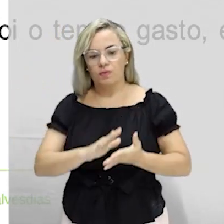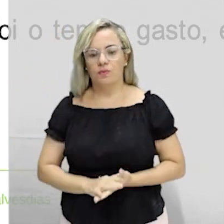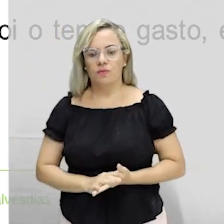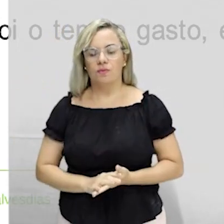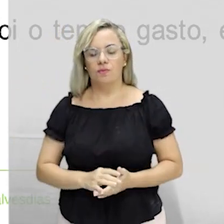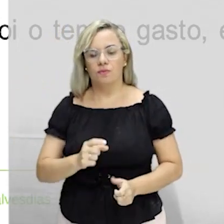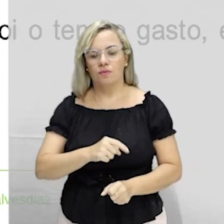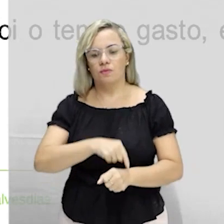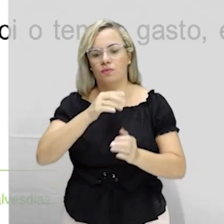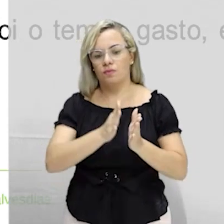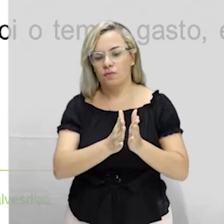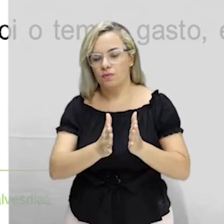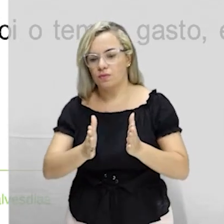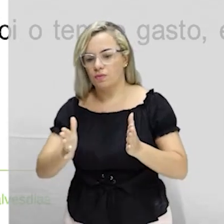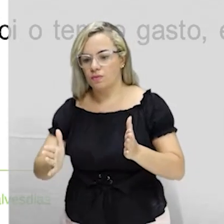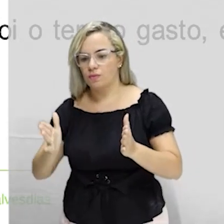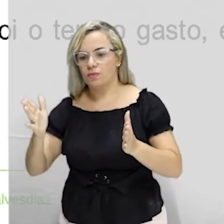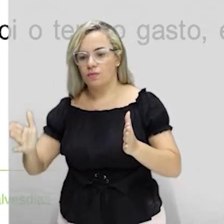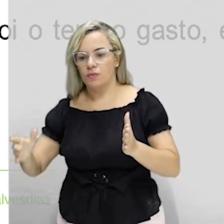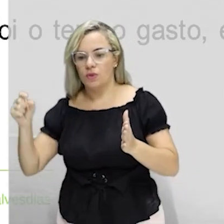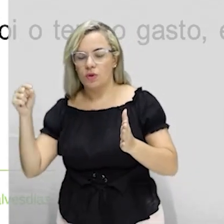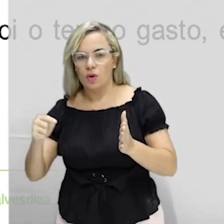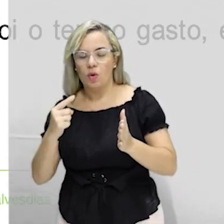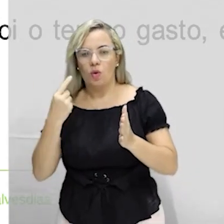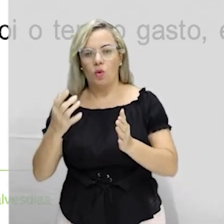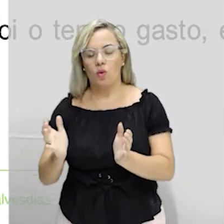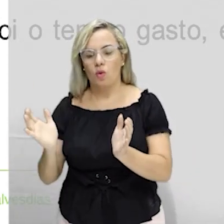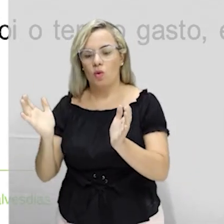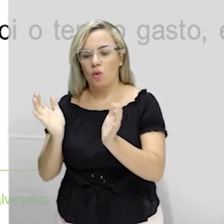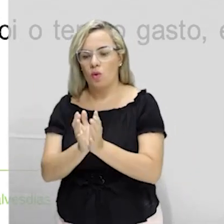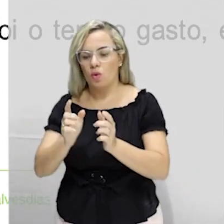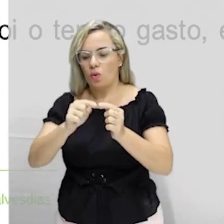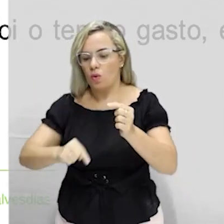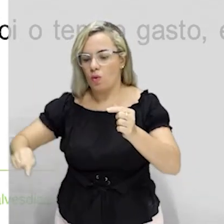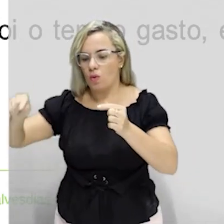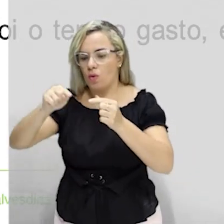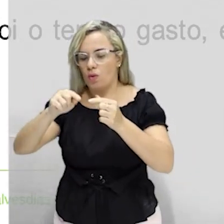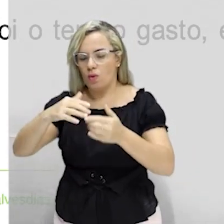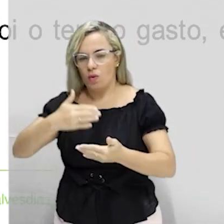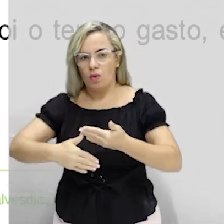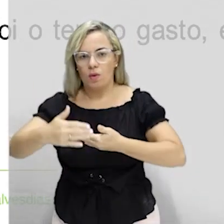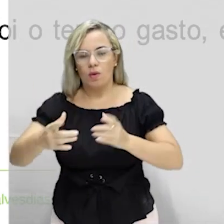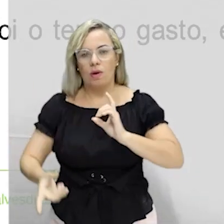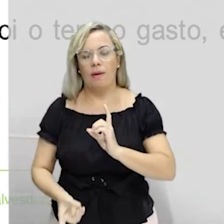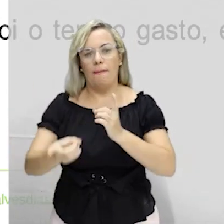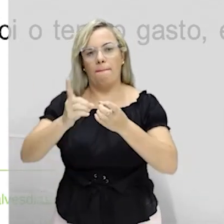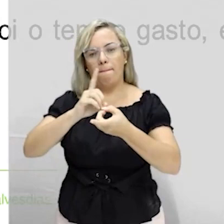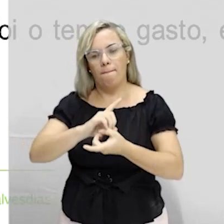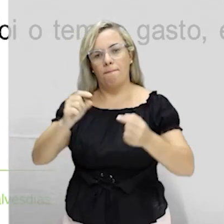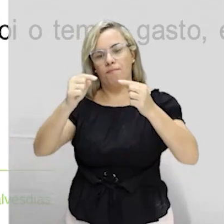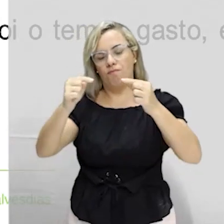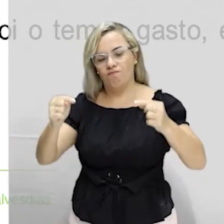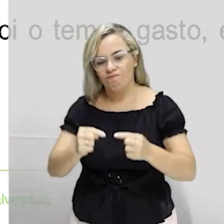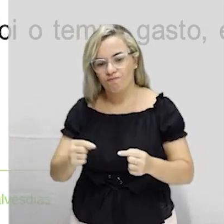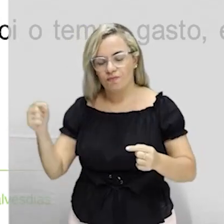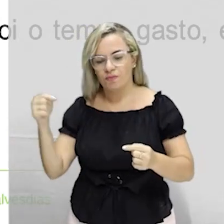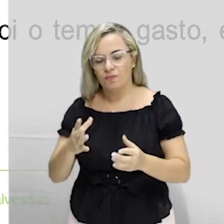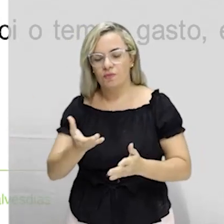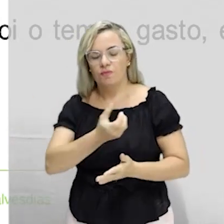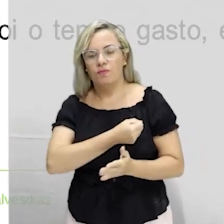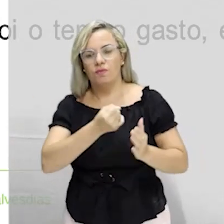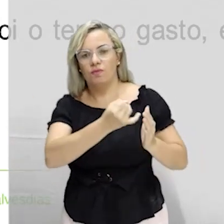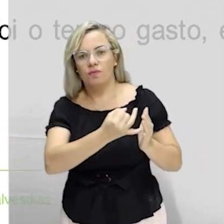O tempo gasto por um grupo para trocar um pneu é inversamente proporcional ao número